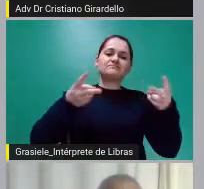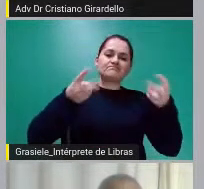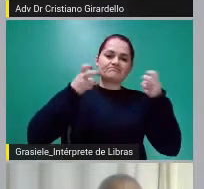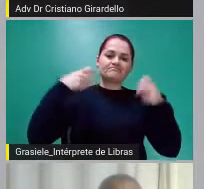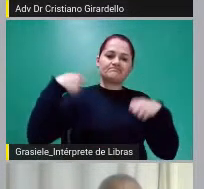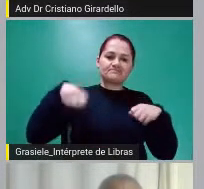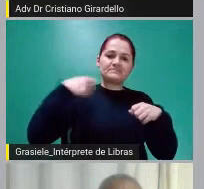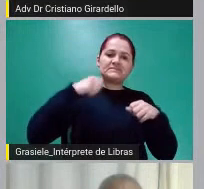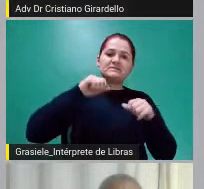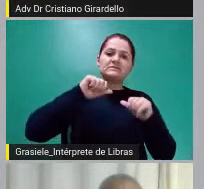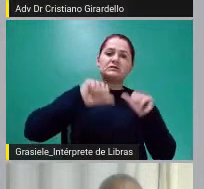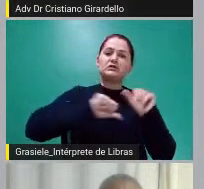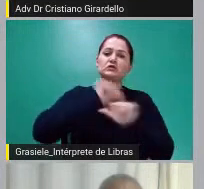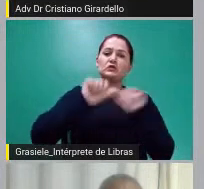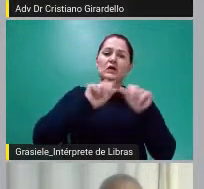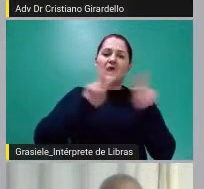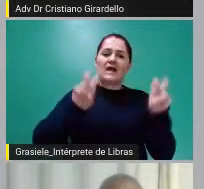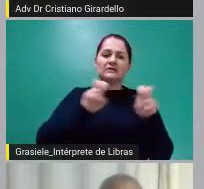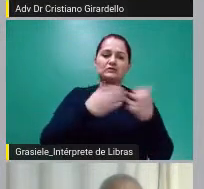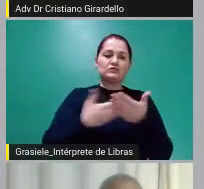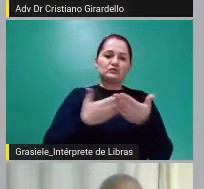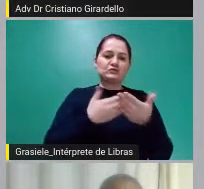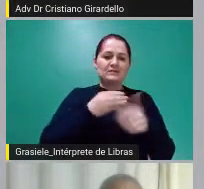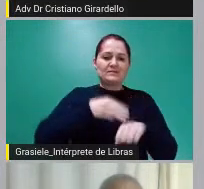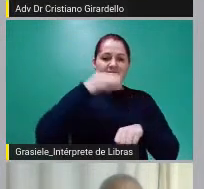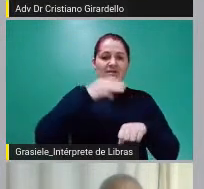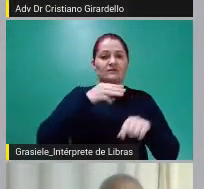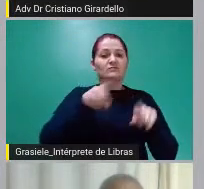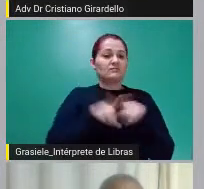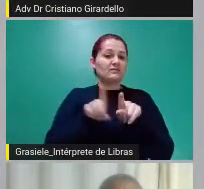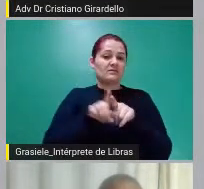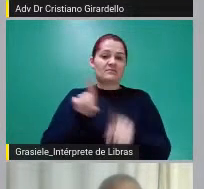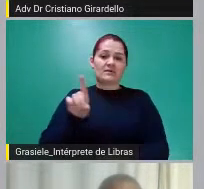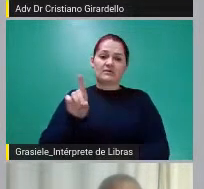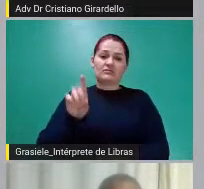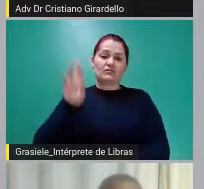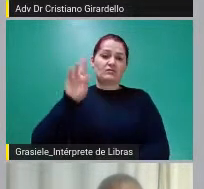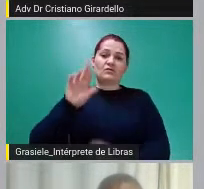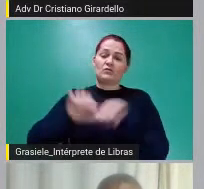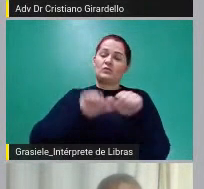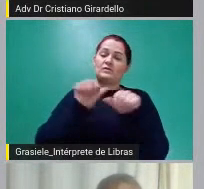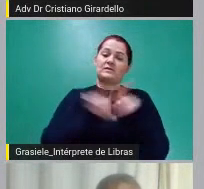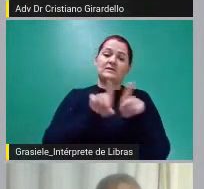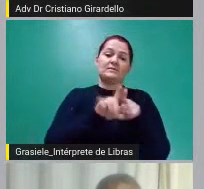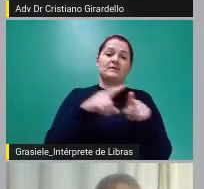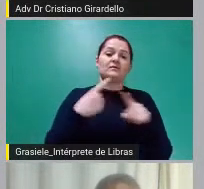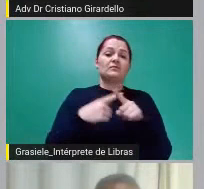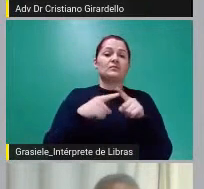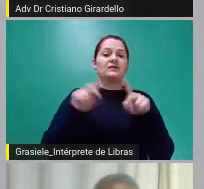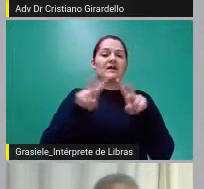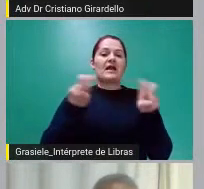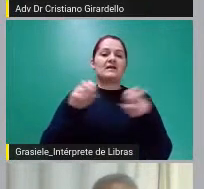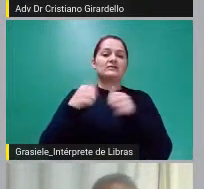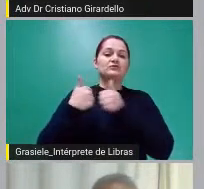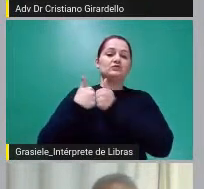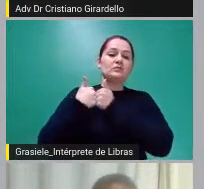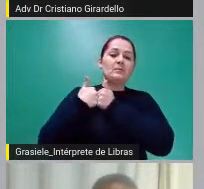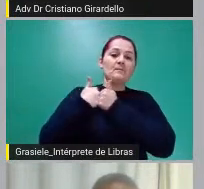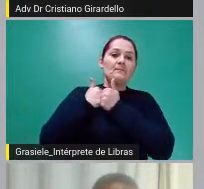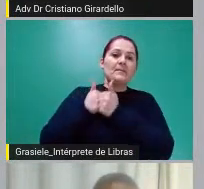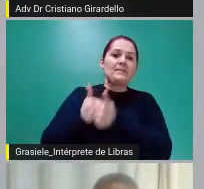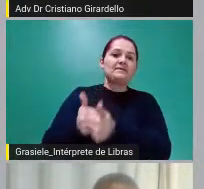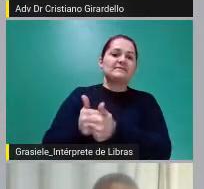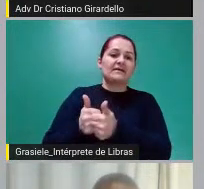eu cheguei no doutorado, a mesma coisa. Então, esse tema me leva, me persegue, mas não é que ele me